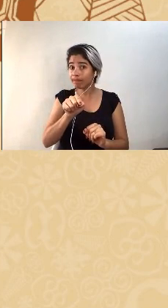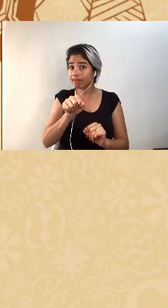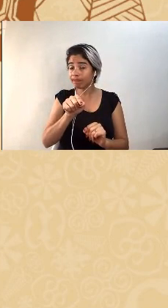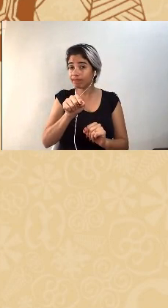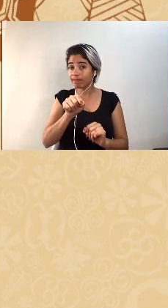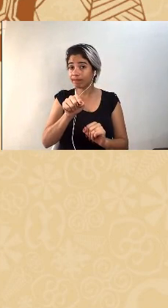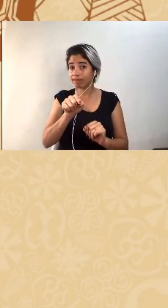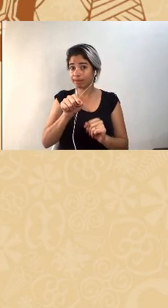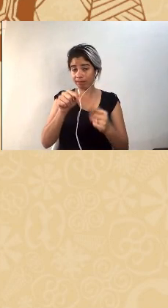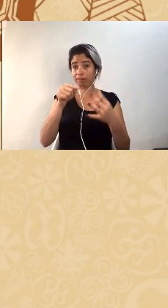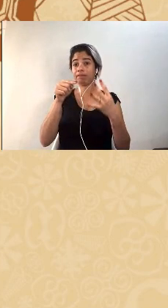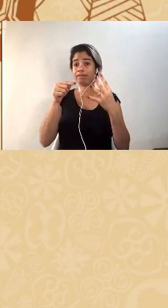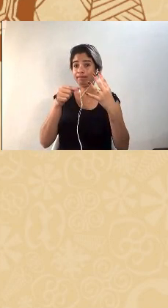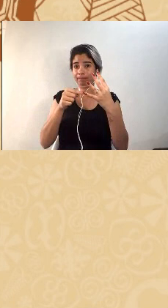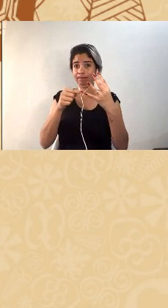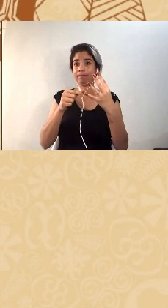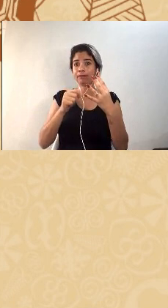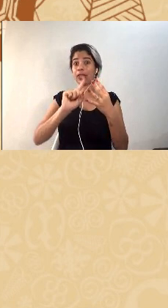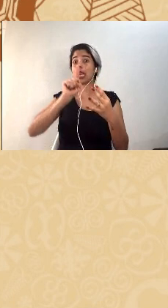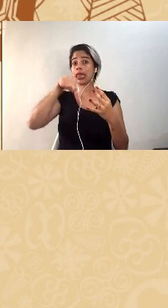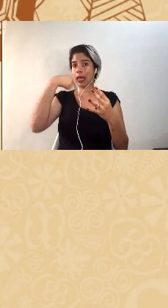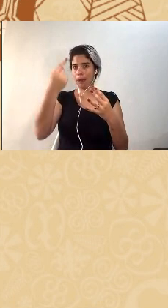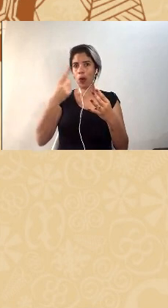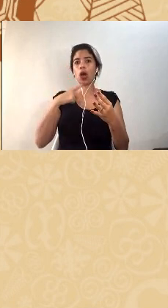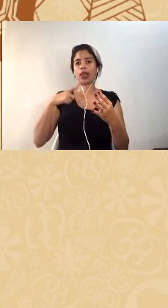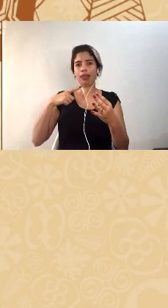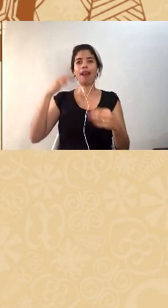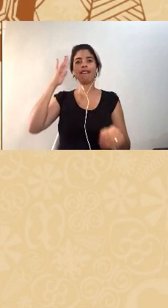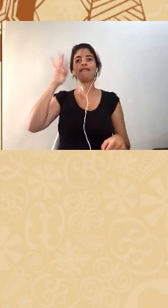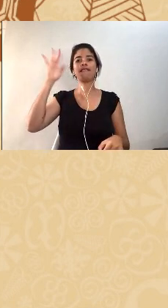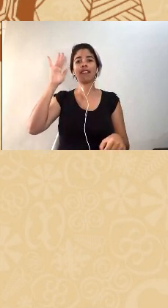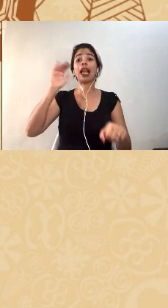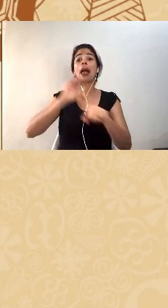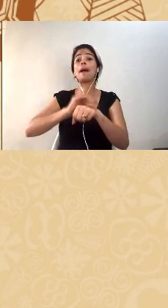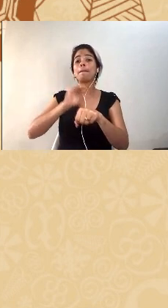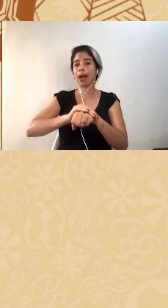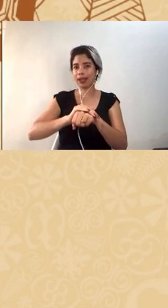Temos mais reflexões para a gente seguir no nosso debate. Mari.